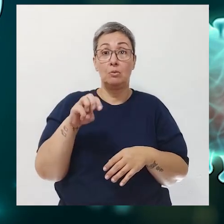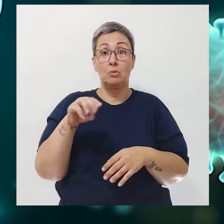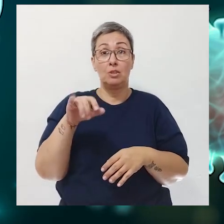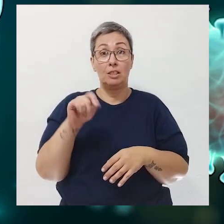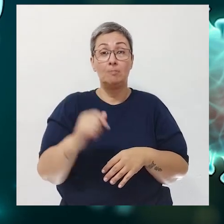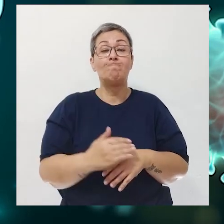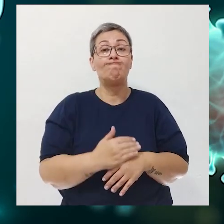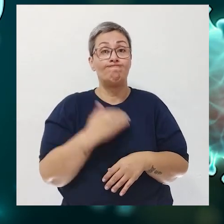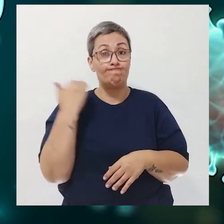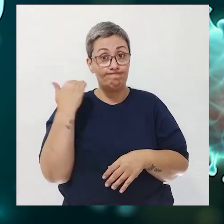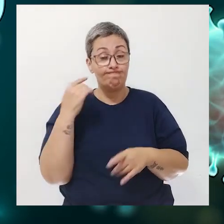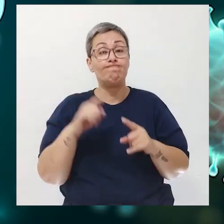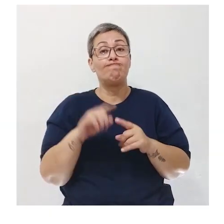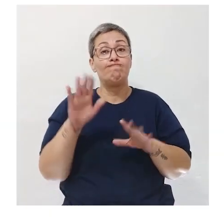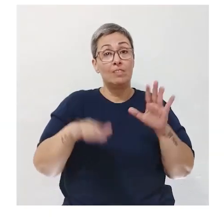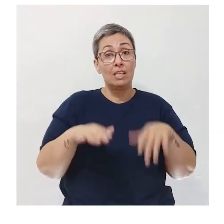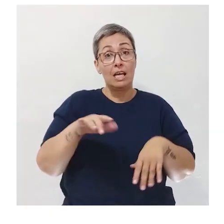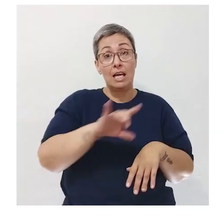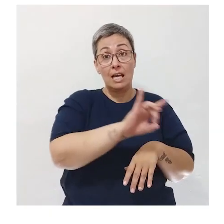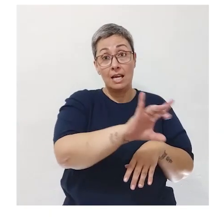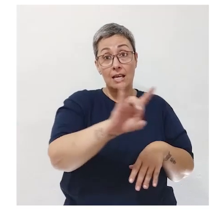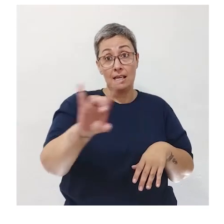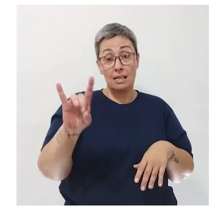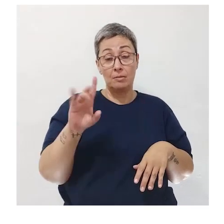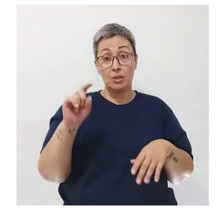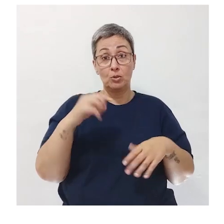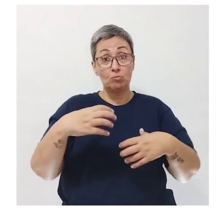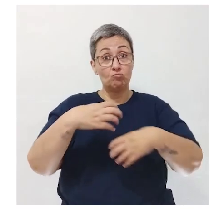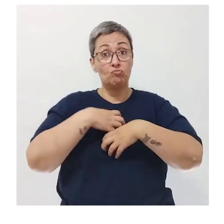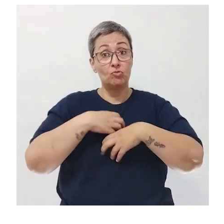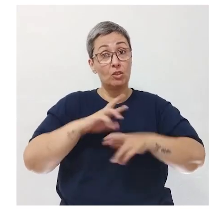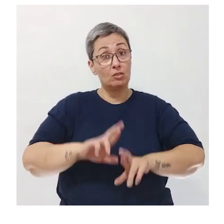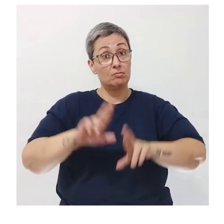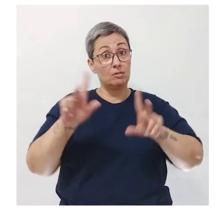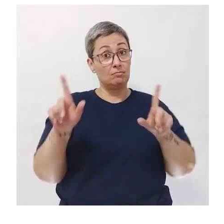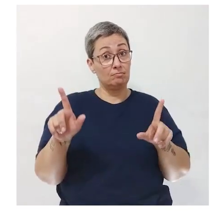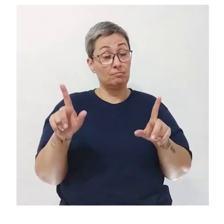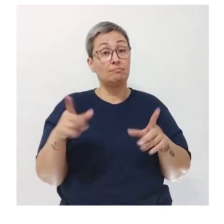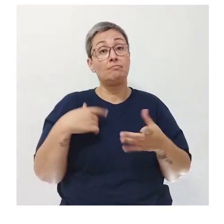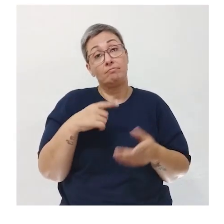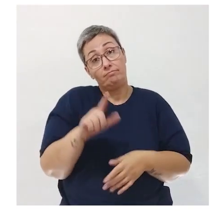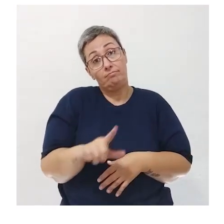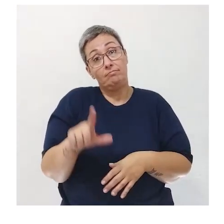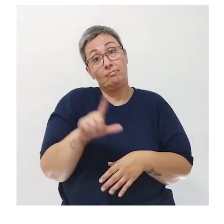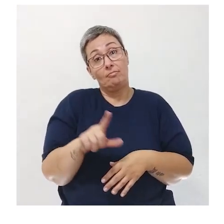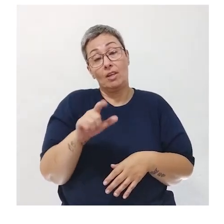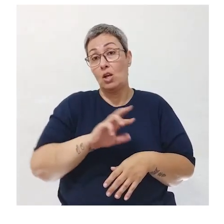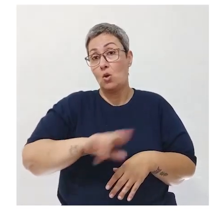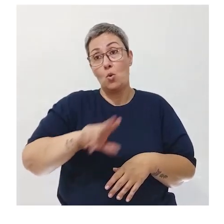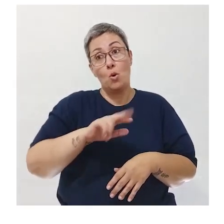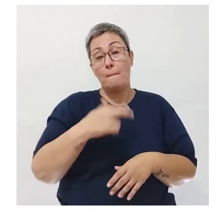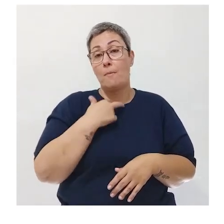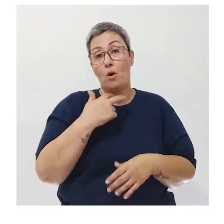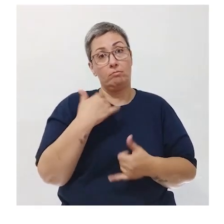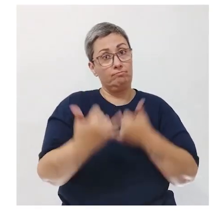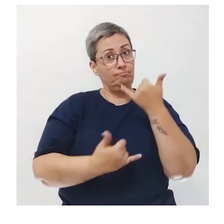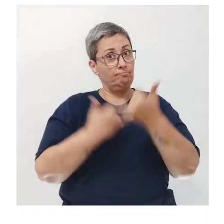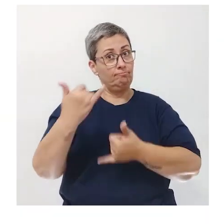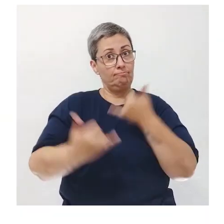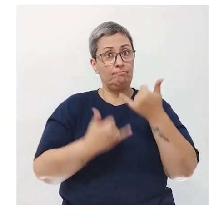fatal. Sabemos que em cada pessoa ele age de uma maneira diferente. É claro, não